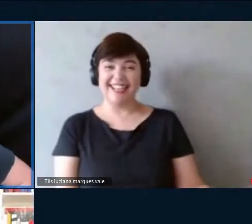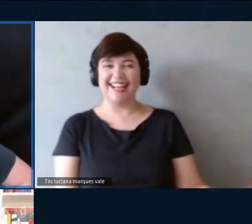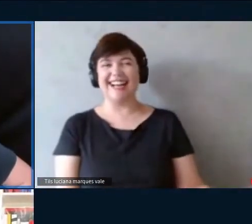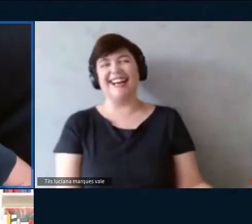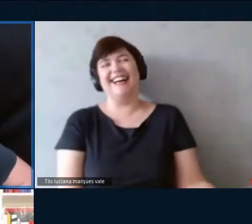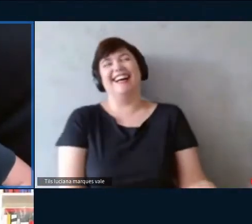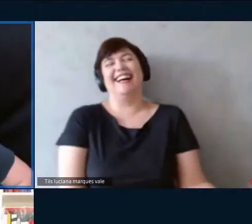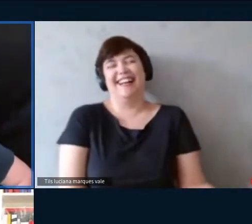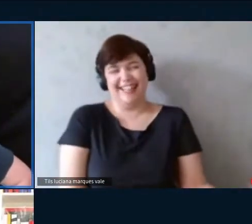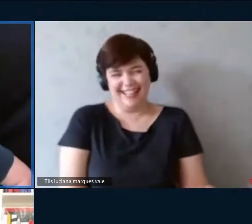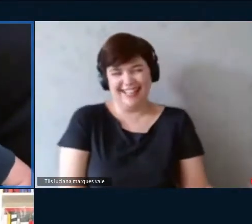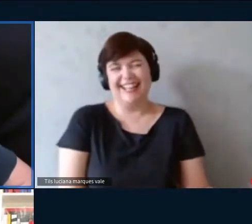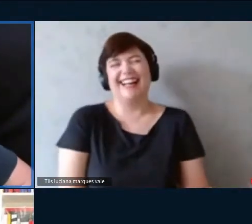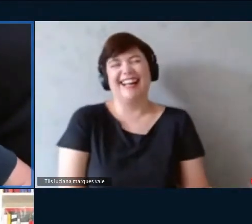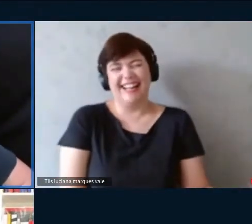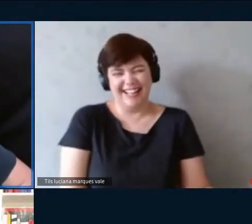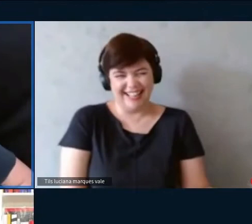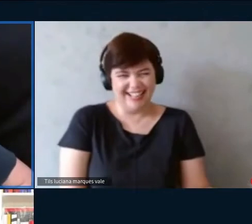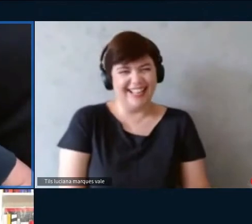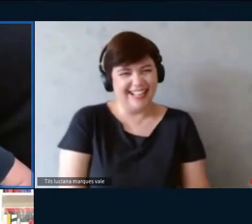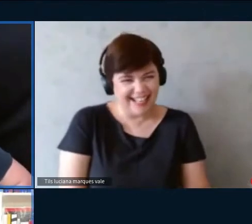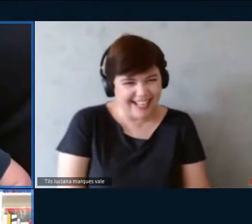mesmo.